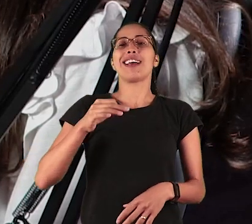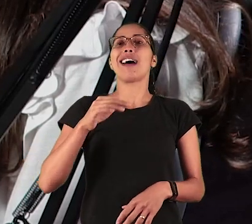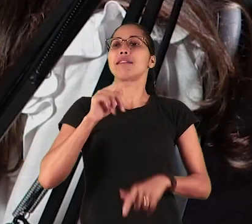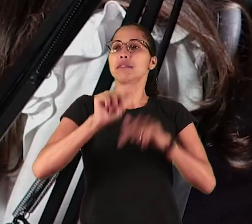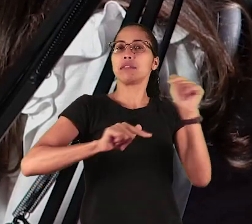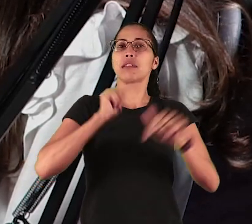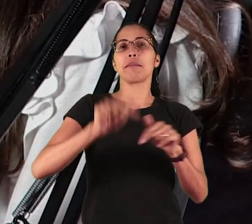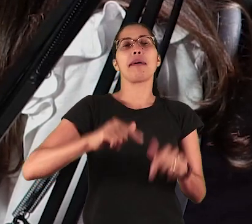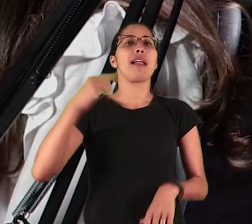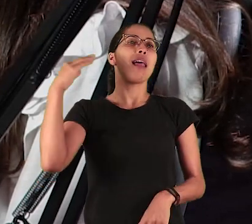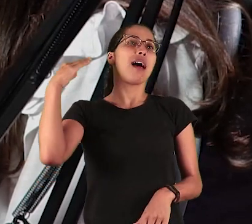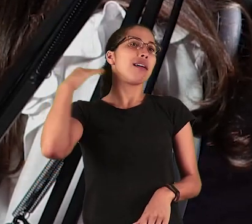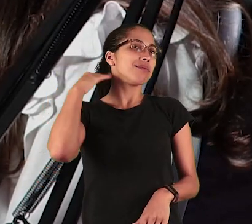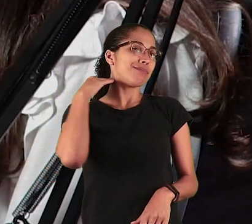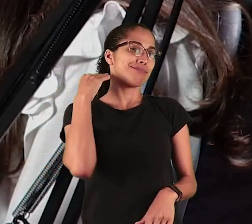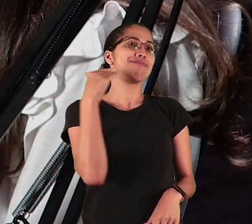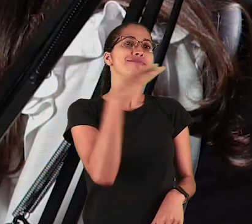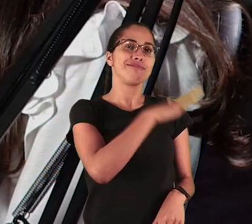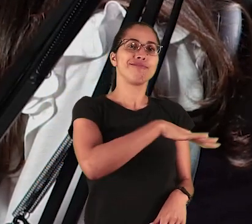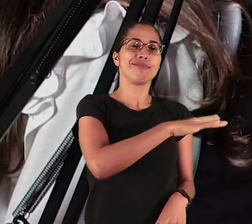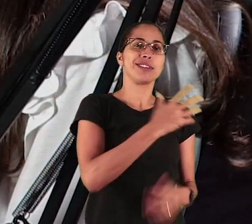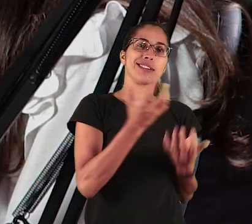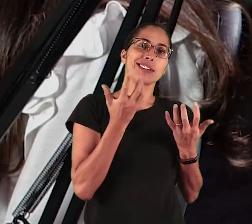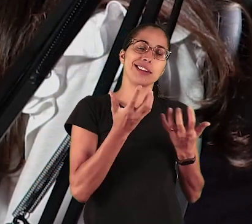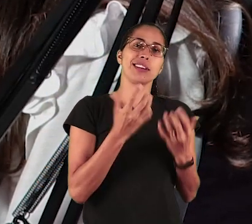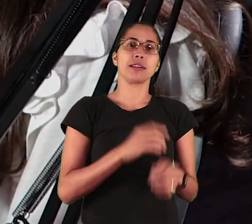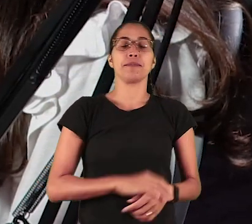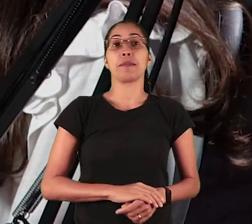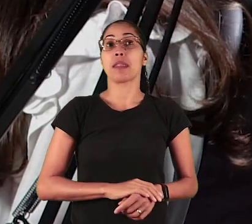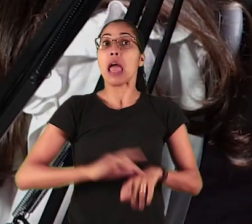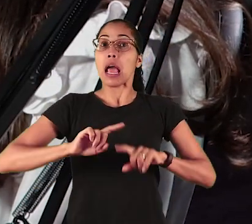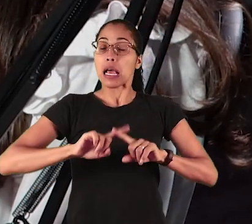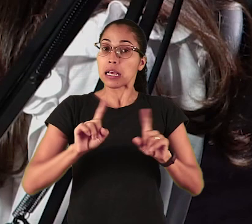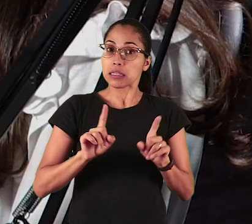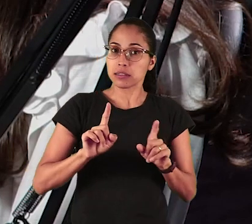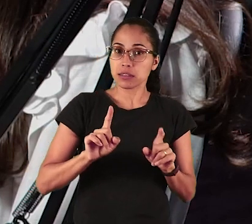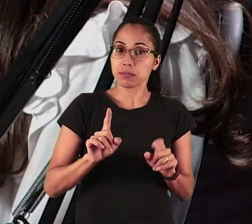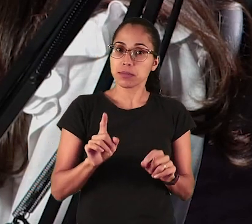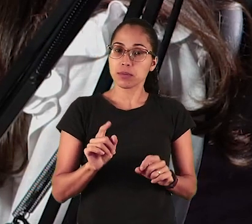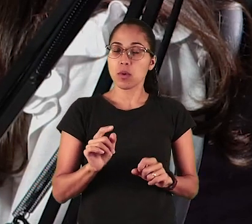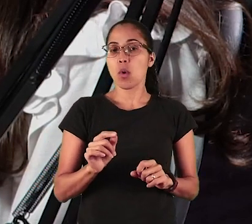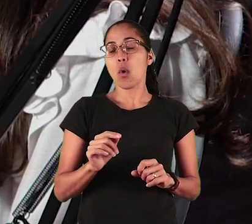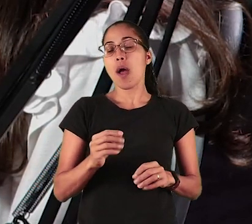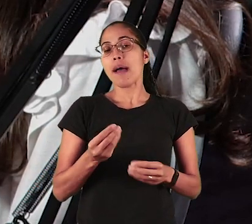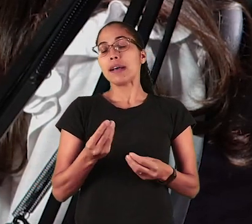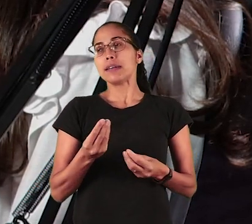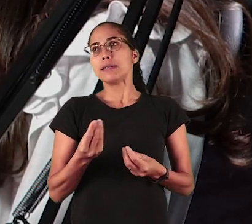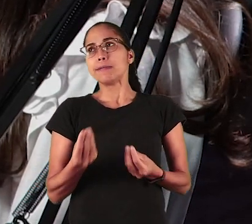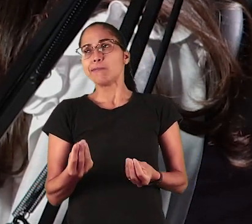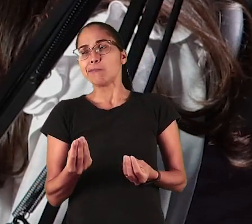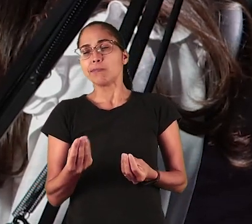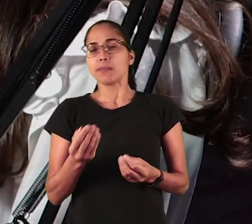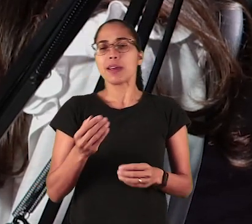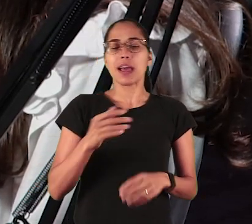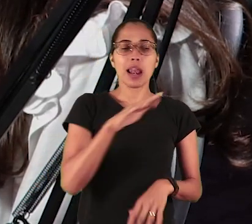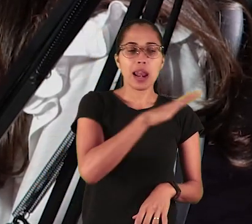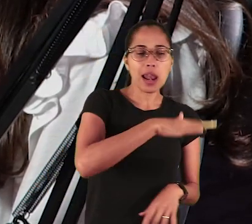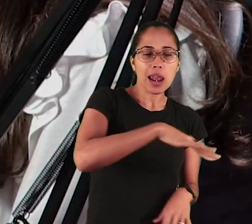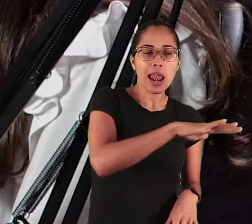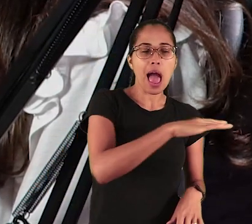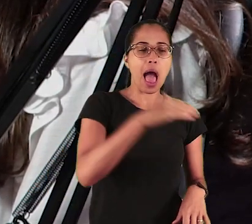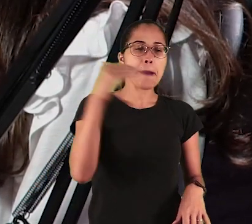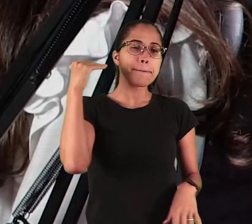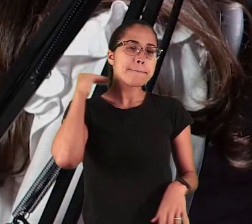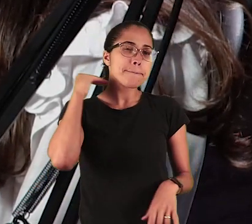Na época que eu tava ali para me informar na época já de estágio tava muito forte essa questão do universo muito bem e tinha muito